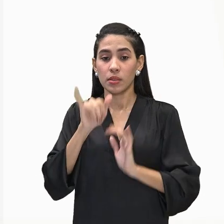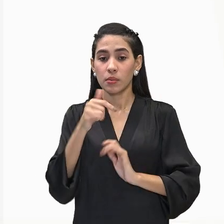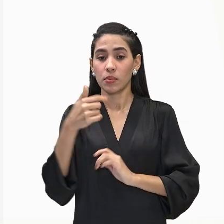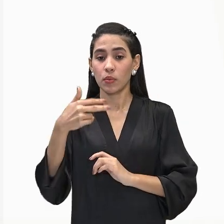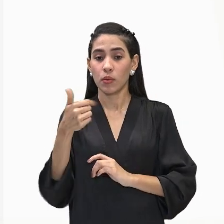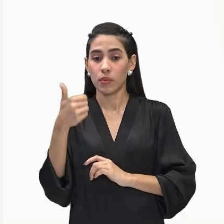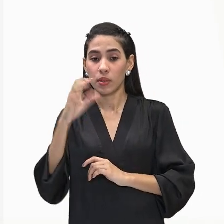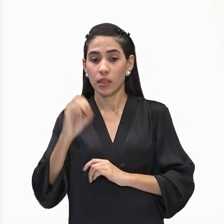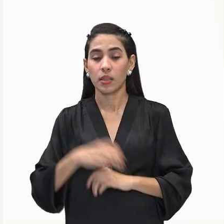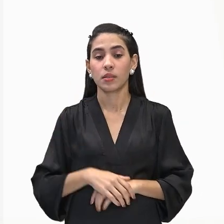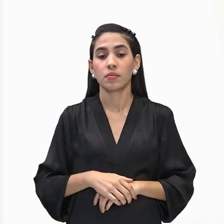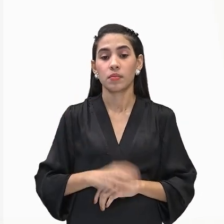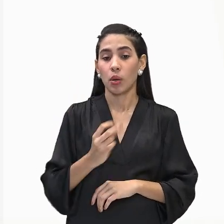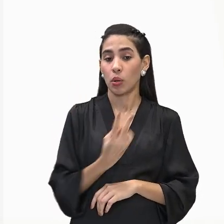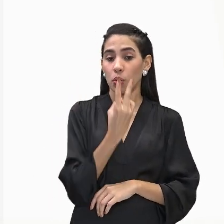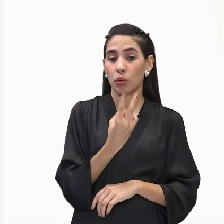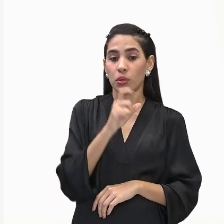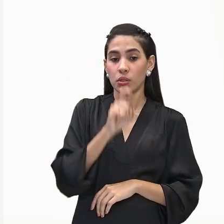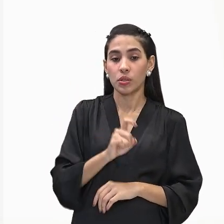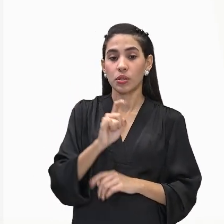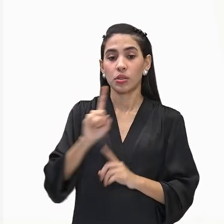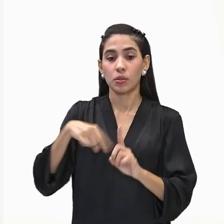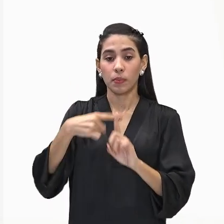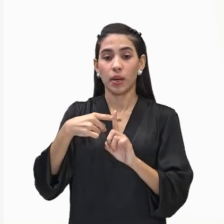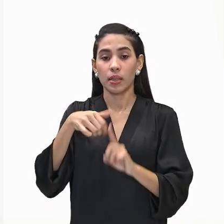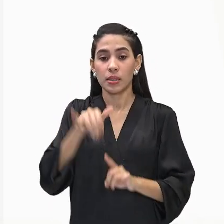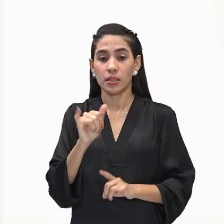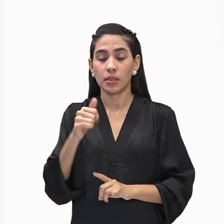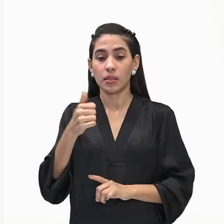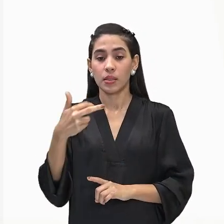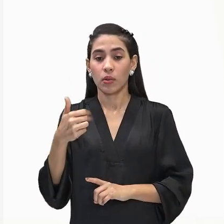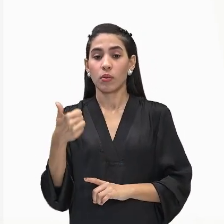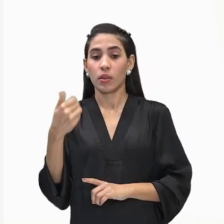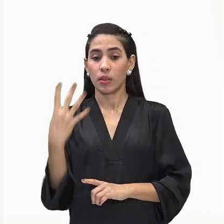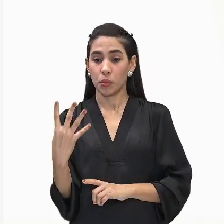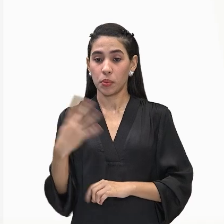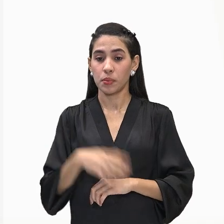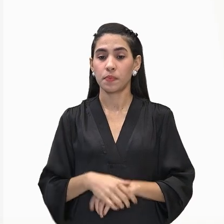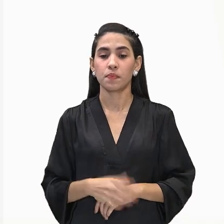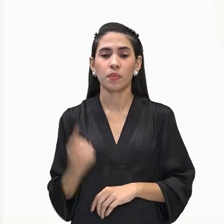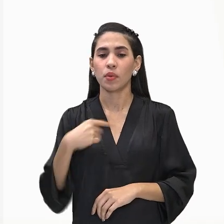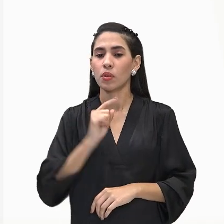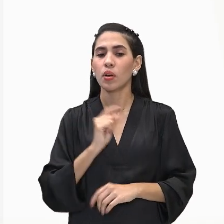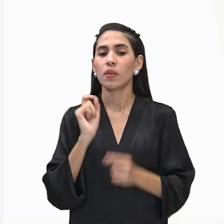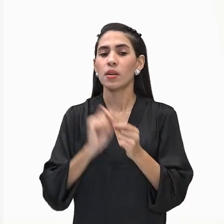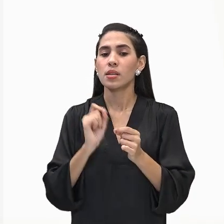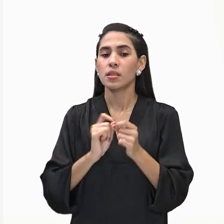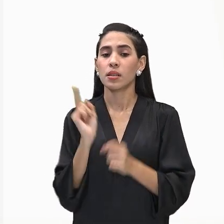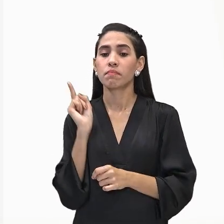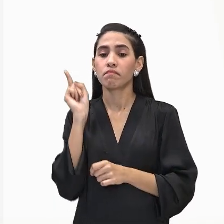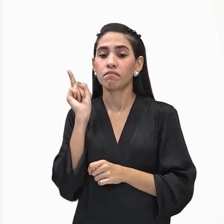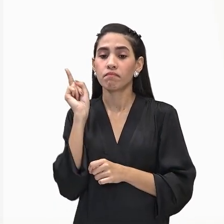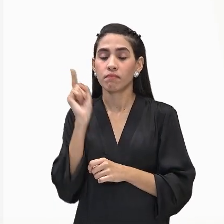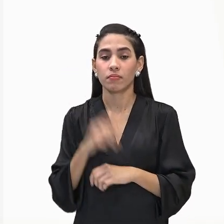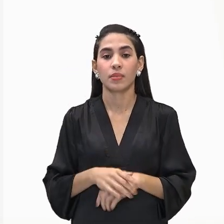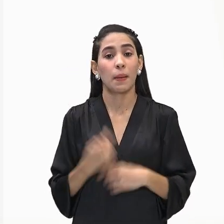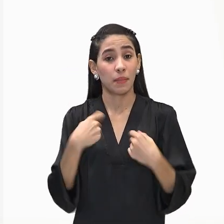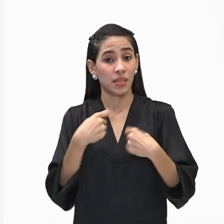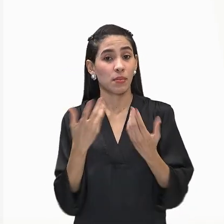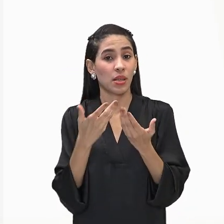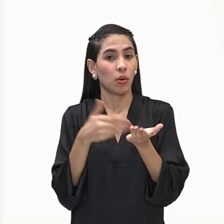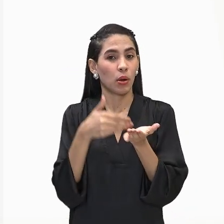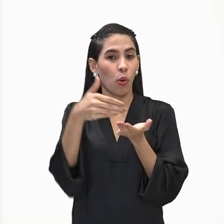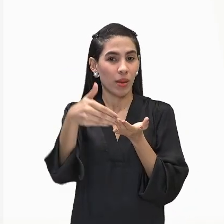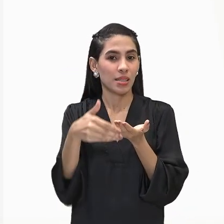10 e 2x mais y igual a 14. O que é que nós vamos fazer aqui? Nós vamos ter que resolver.